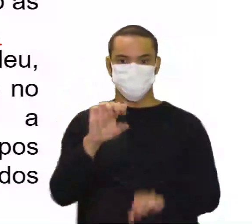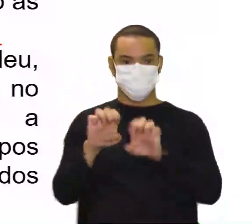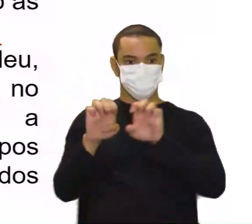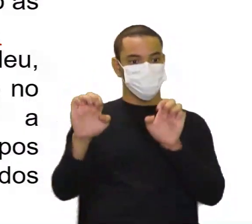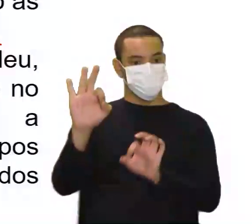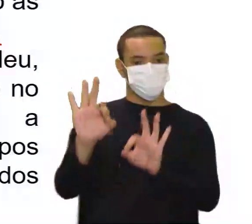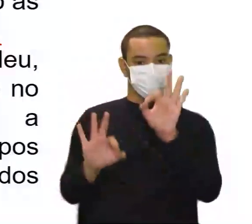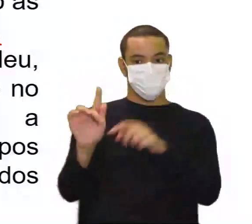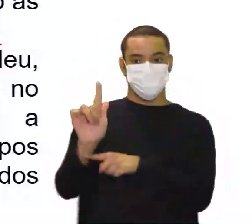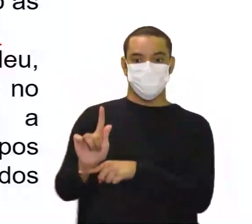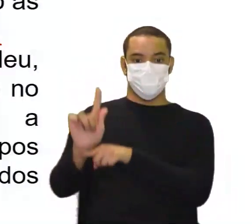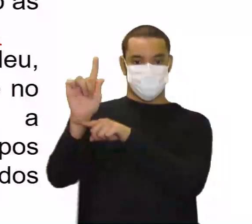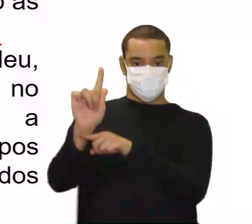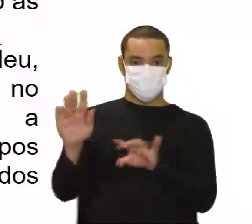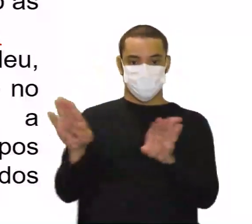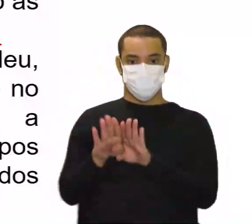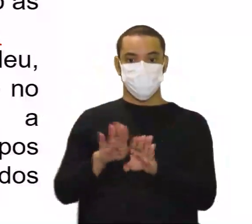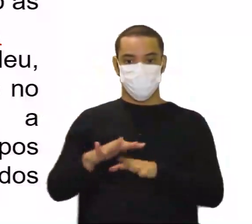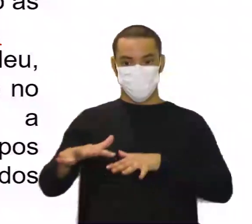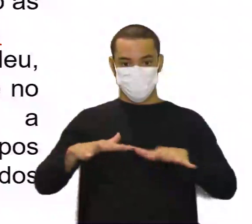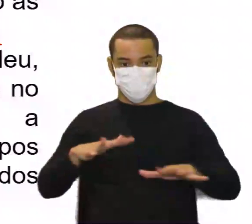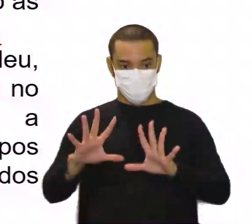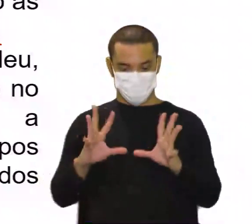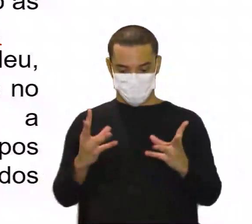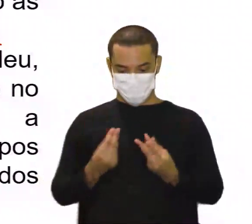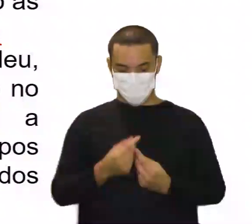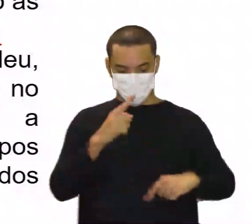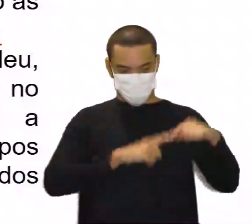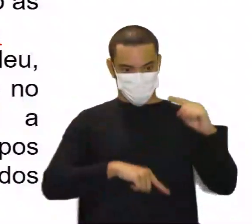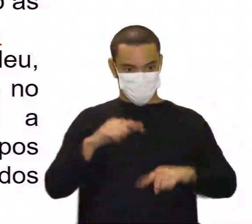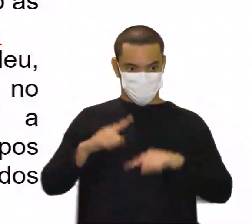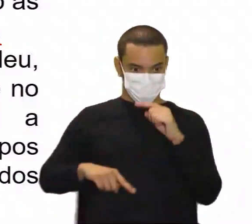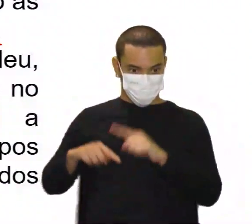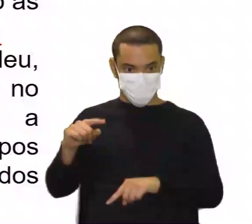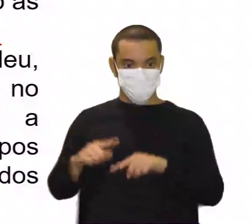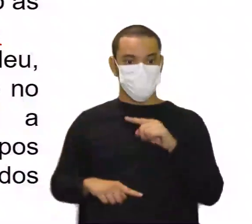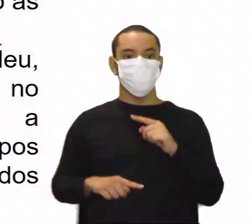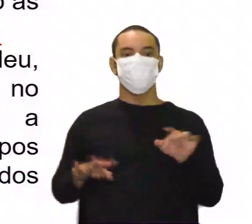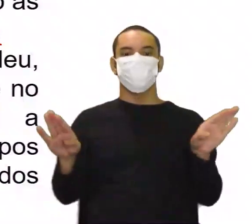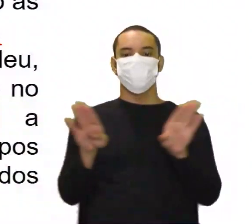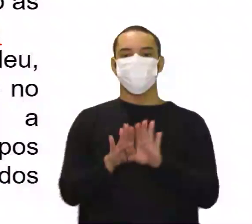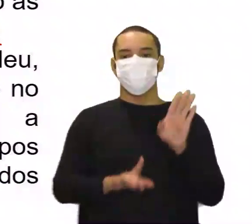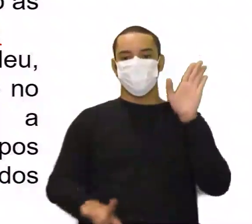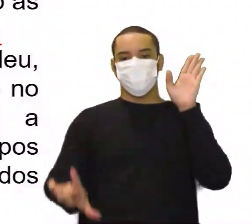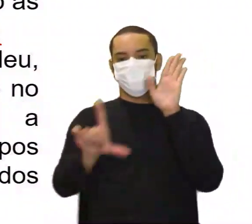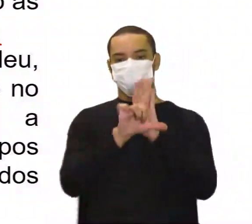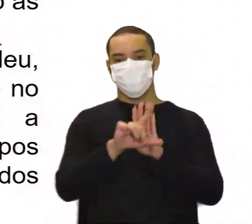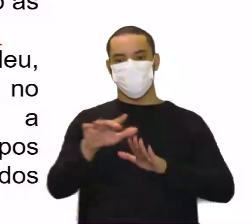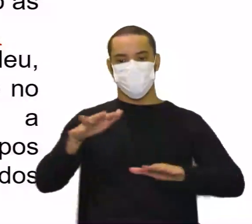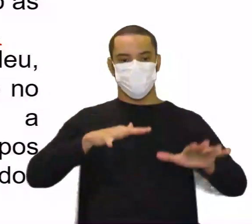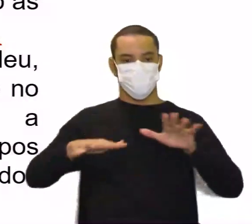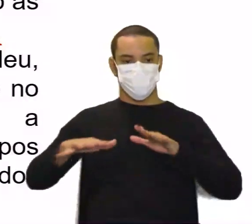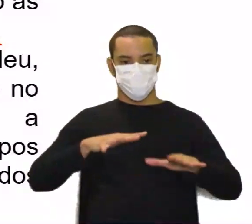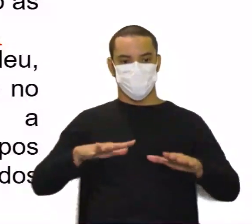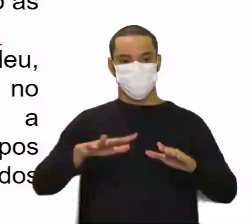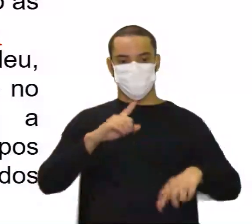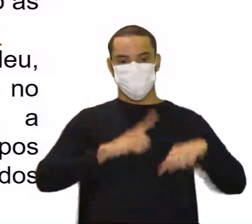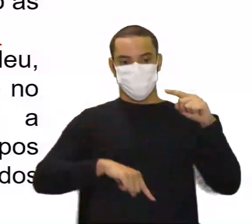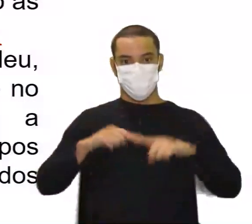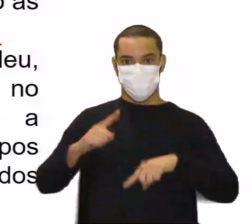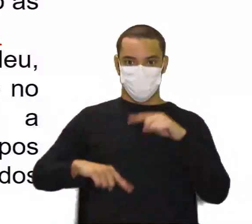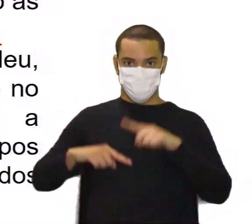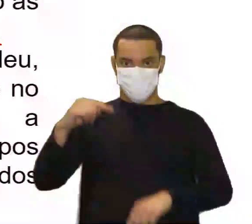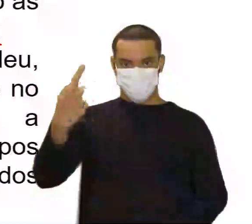gravitação universal e o movimento dos corpos celestes, bem como as leis dos movimentos dos corpos